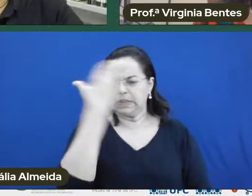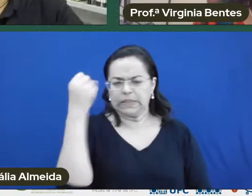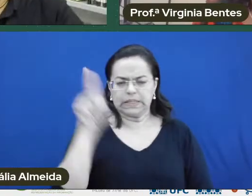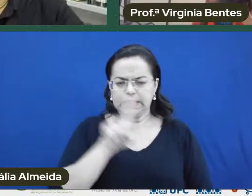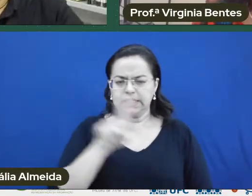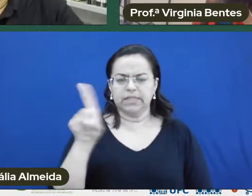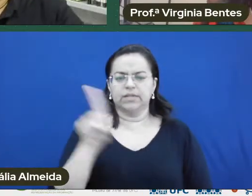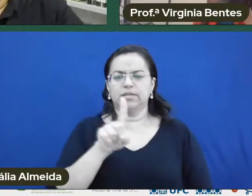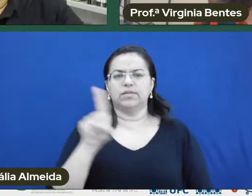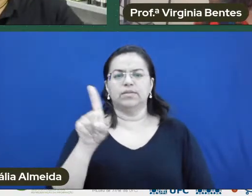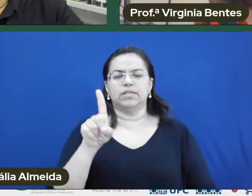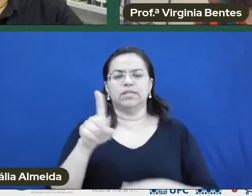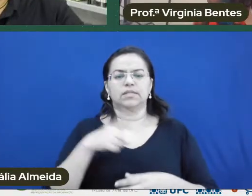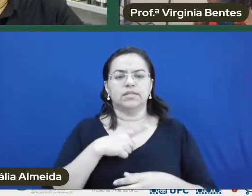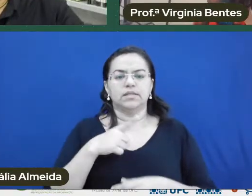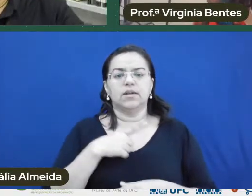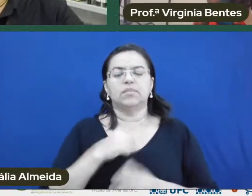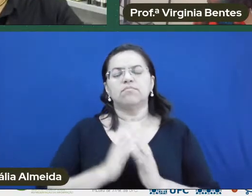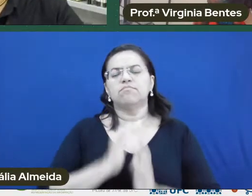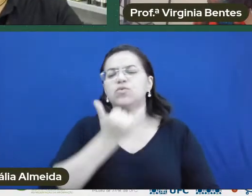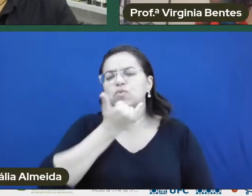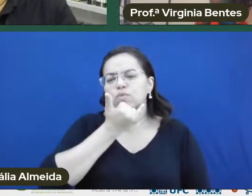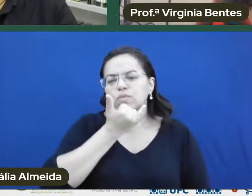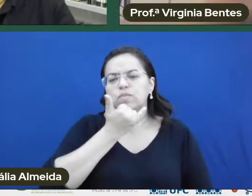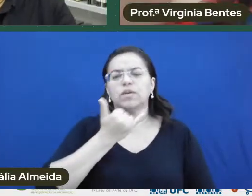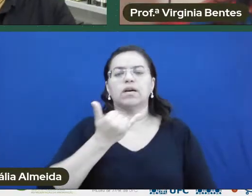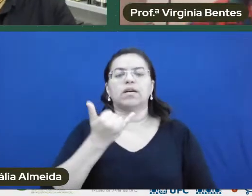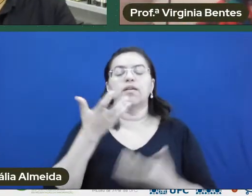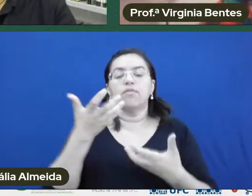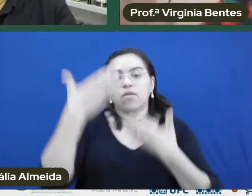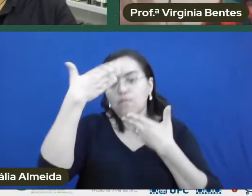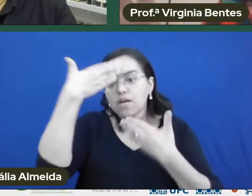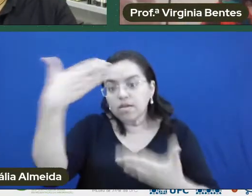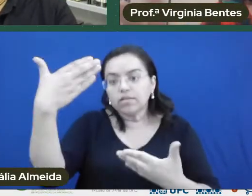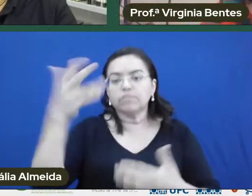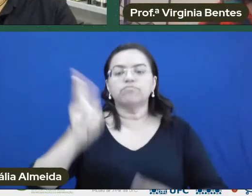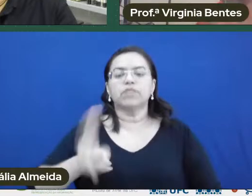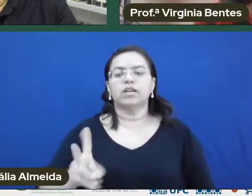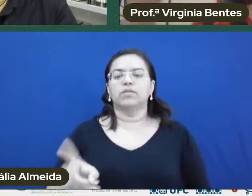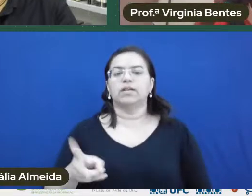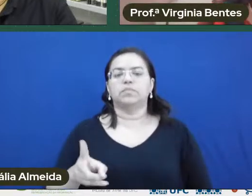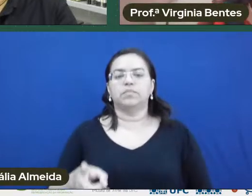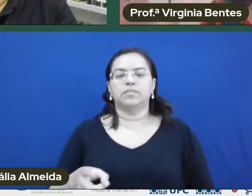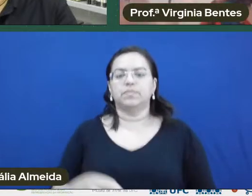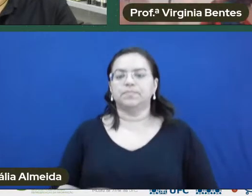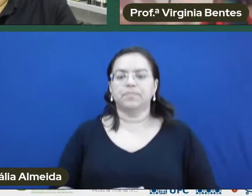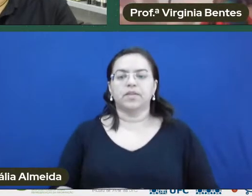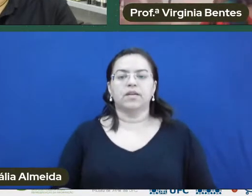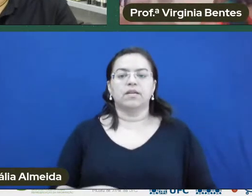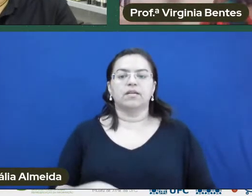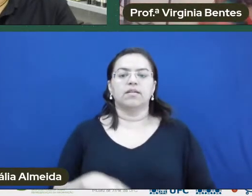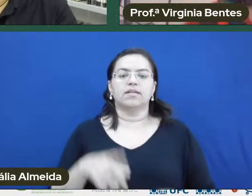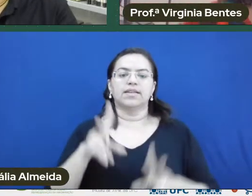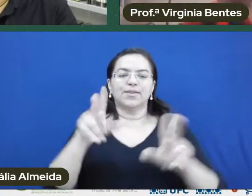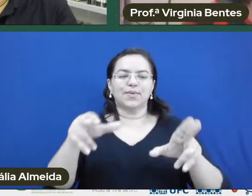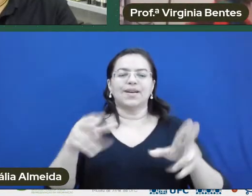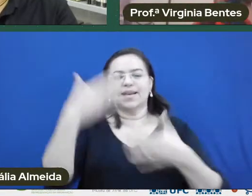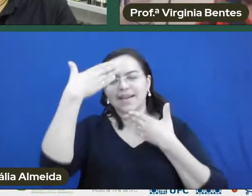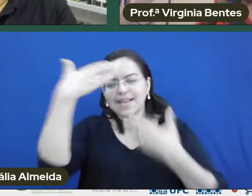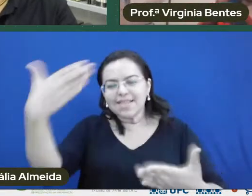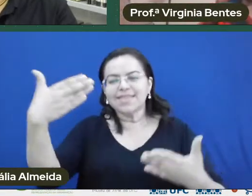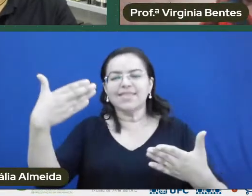me perdoem, e eu vou agradecer infinitamente, pronto, vou fazer igual o filho da Nara, eu vou agradecer